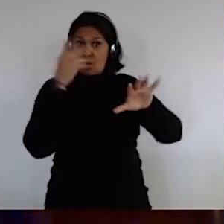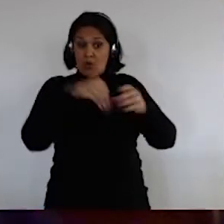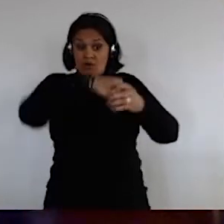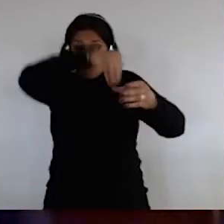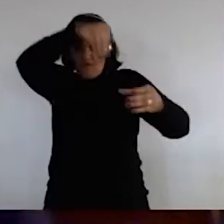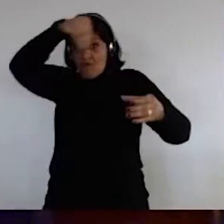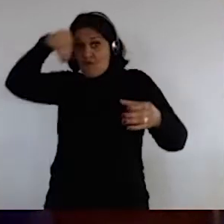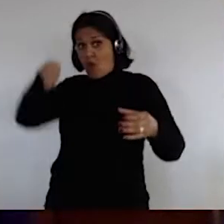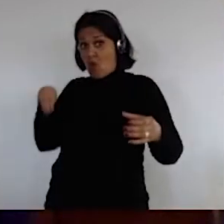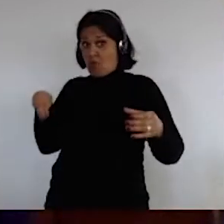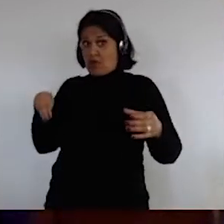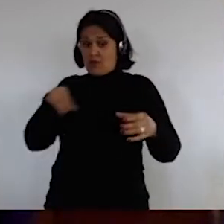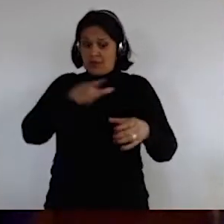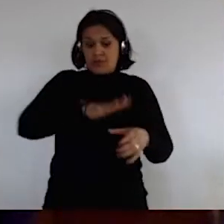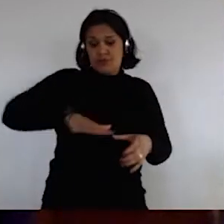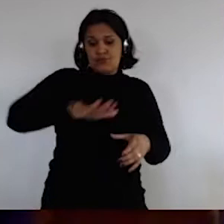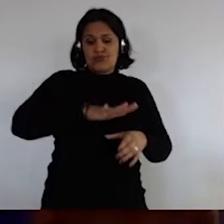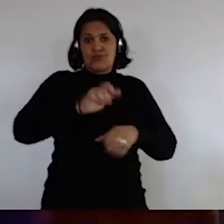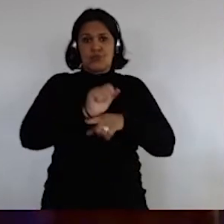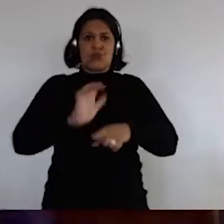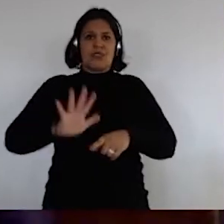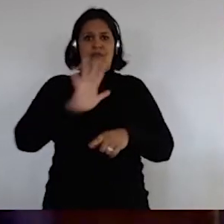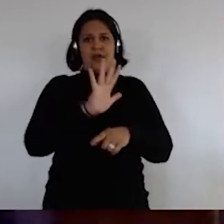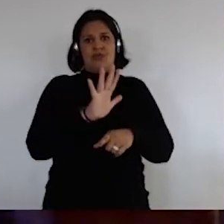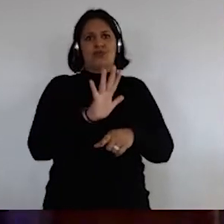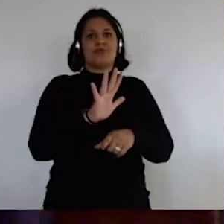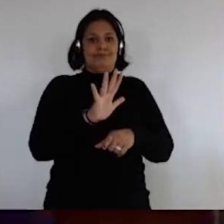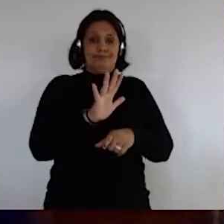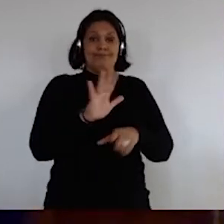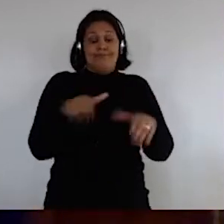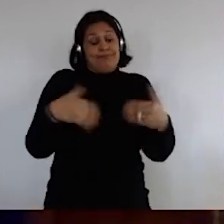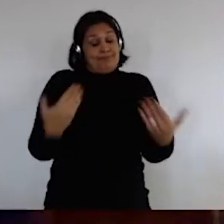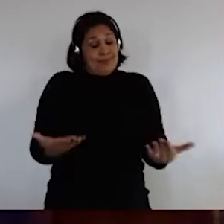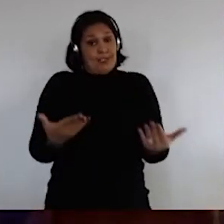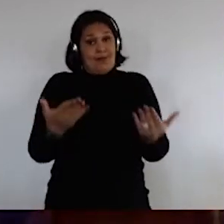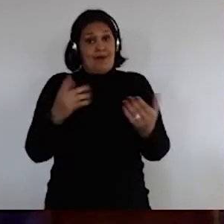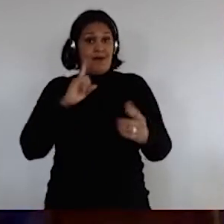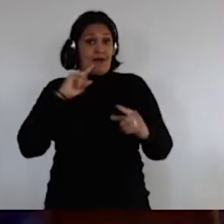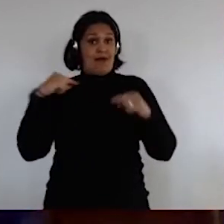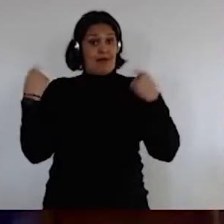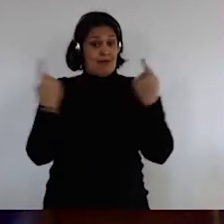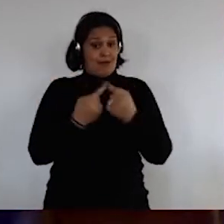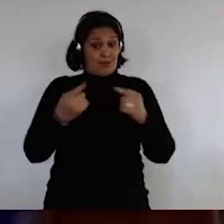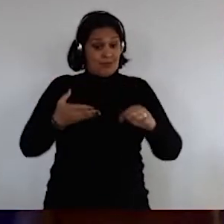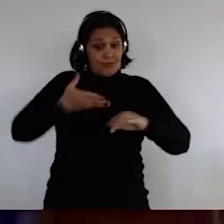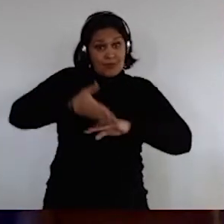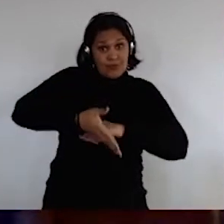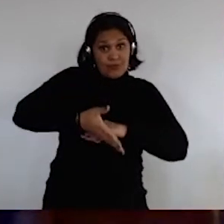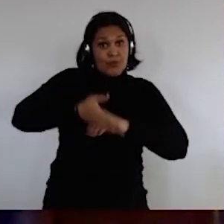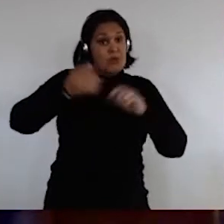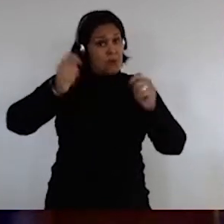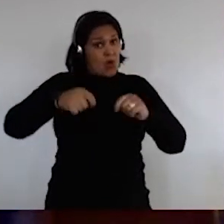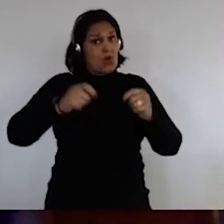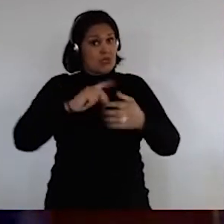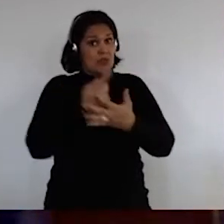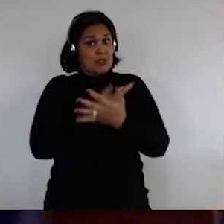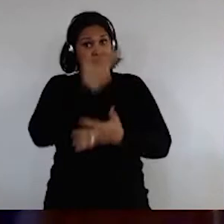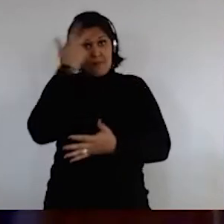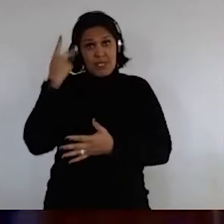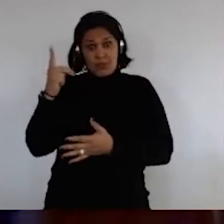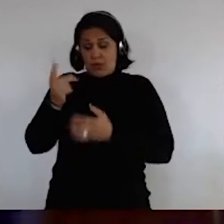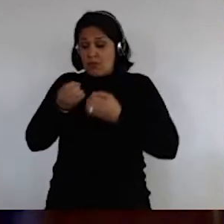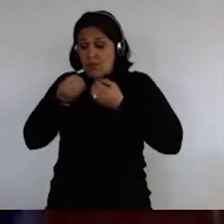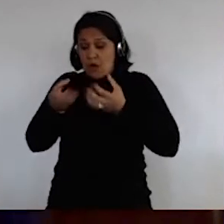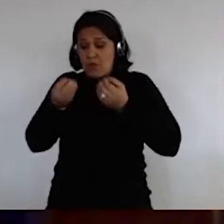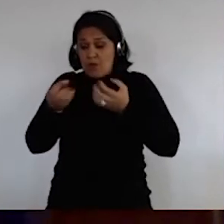comarca aonde se dá o processo. E, portanto, a audiência de instrução poderia acontecer com este depoimento feito,